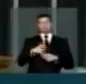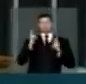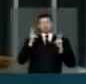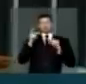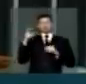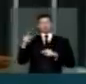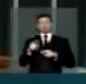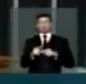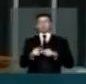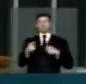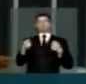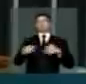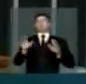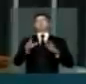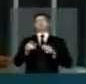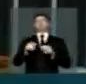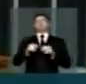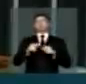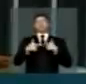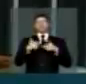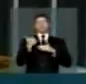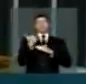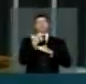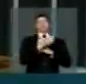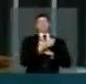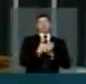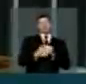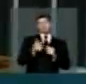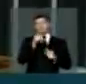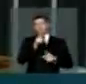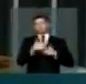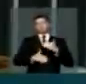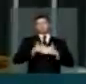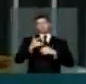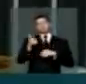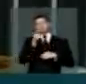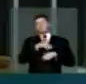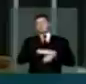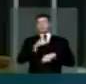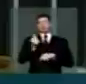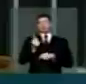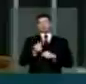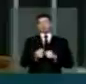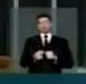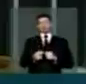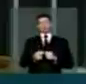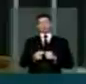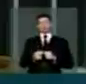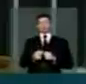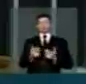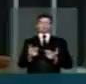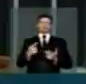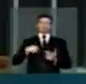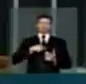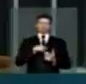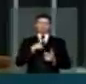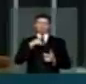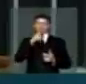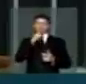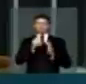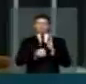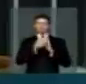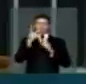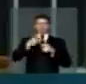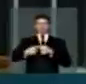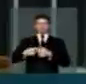lazer e não ter que fazer bicos às vezes para poder se manter e manter a sua própria família. Nós temos exemplos de